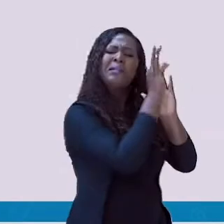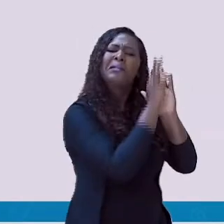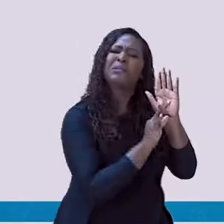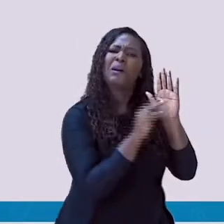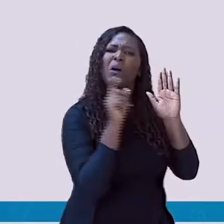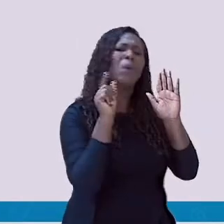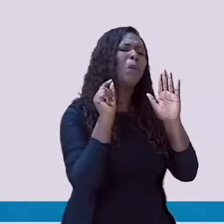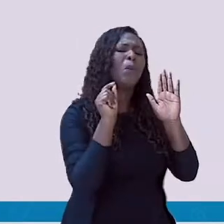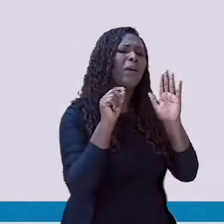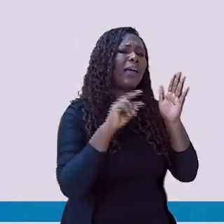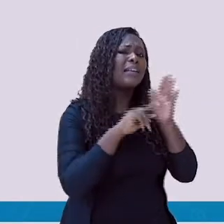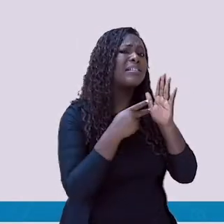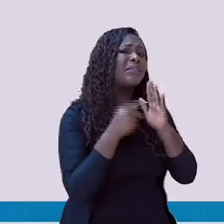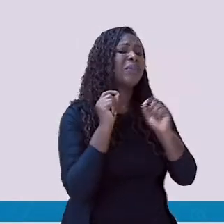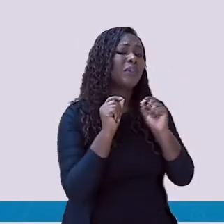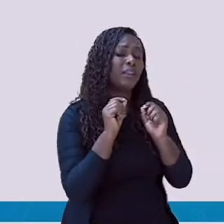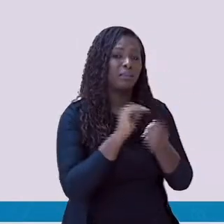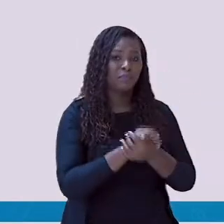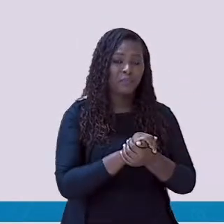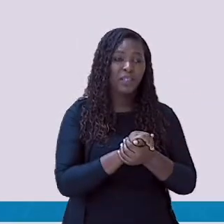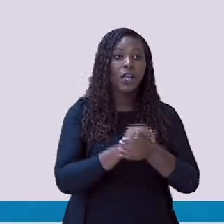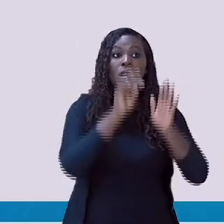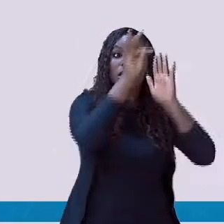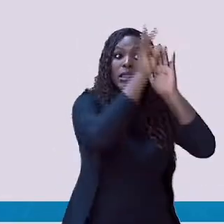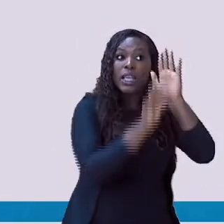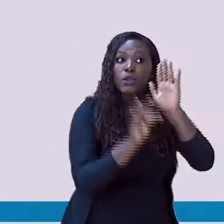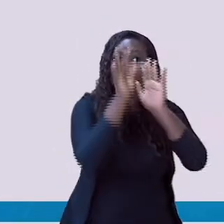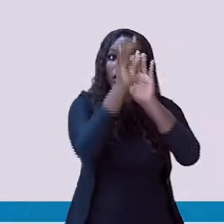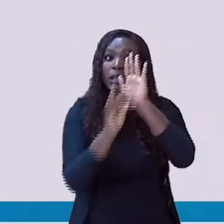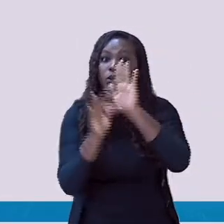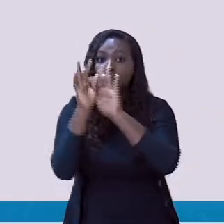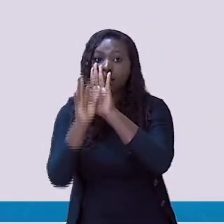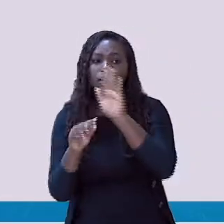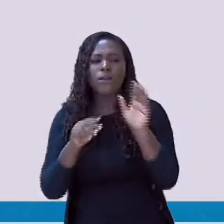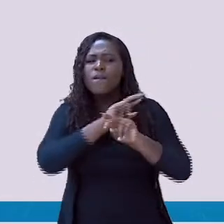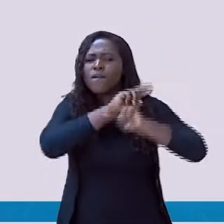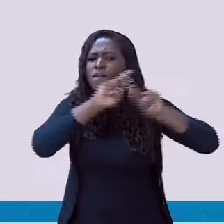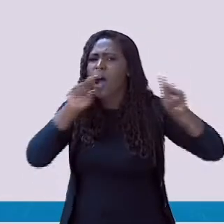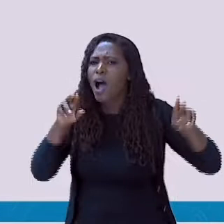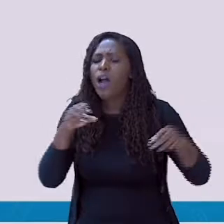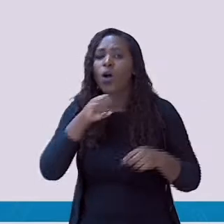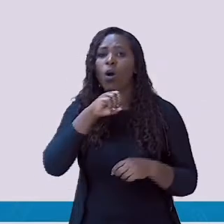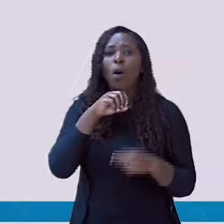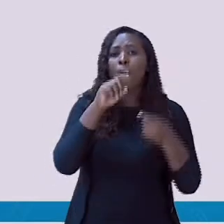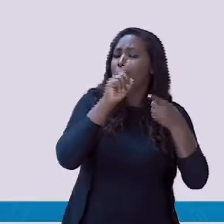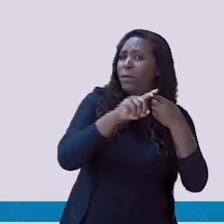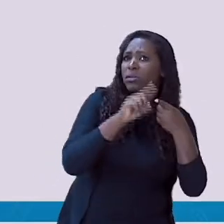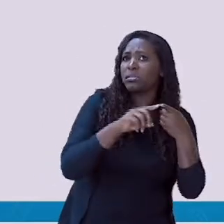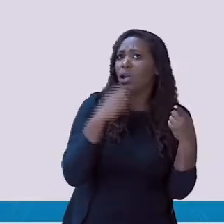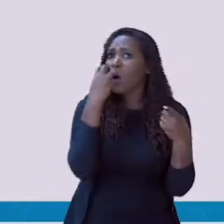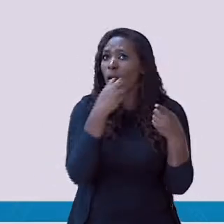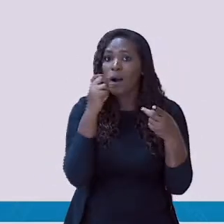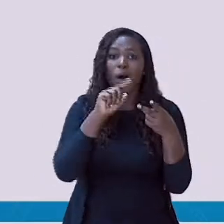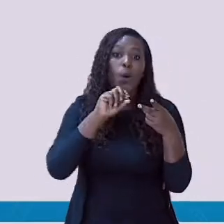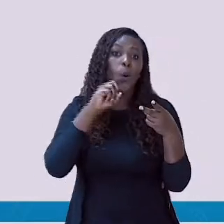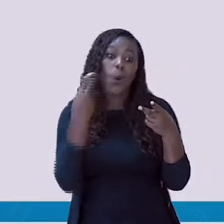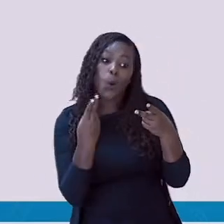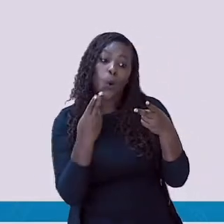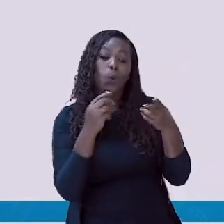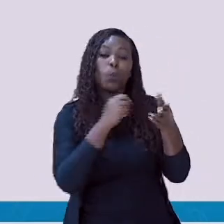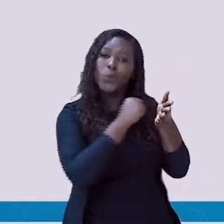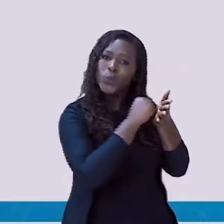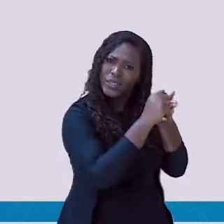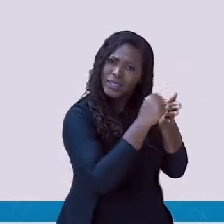textuais representam um conjunto de textos orais, falados ou escritos que possuem características